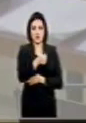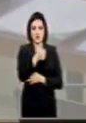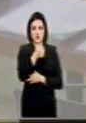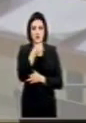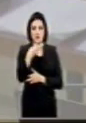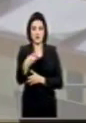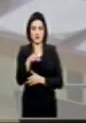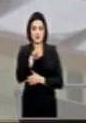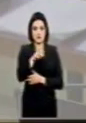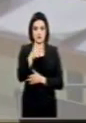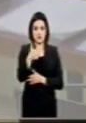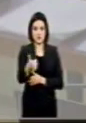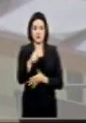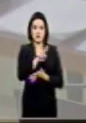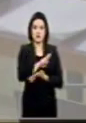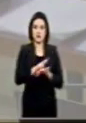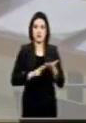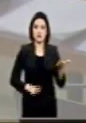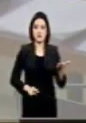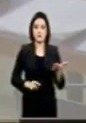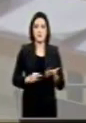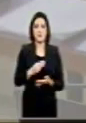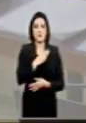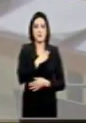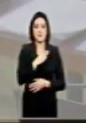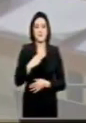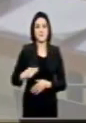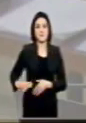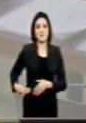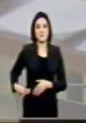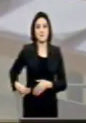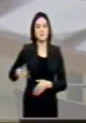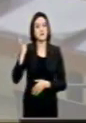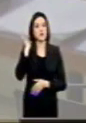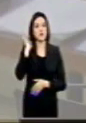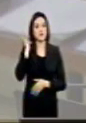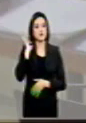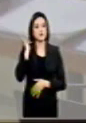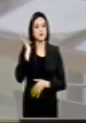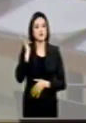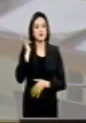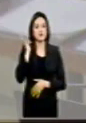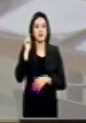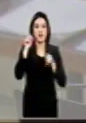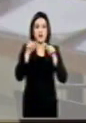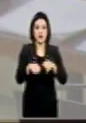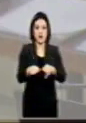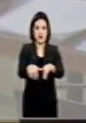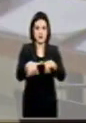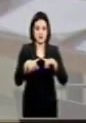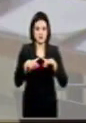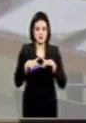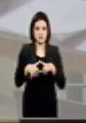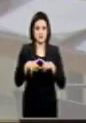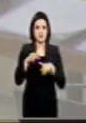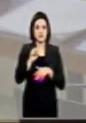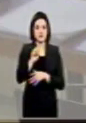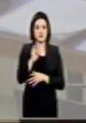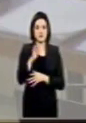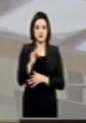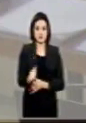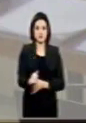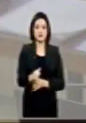1351 da relatoria da eminente ministra Rosa Weber, perante esse tribunal em 18 de dezembro de 2015,